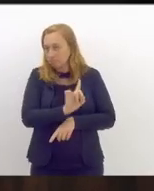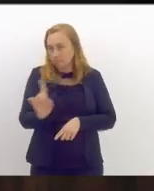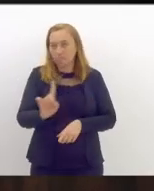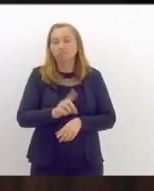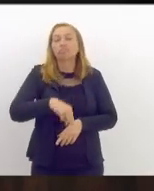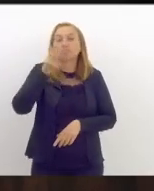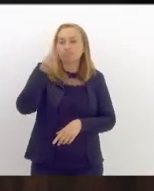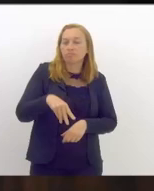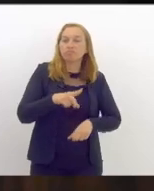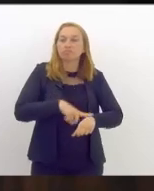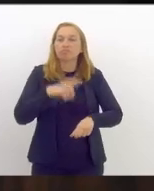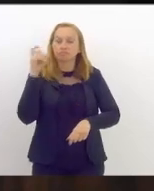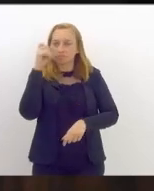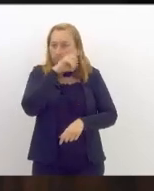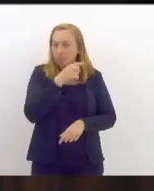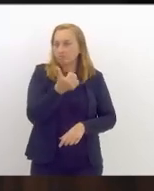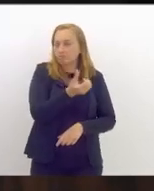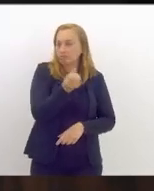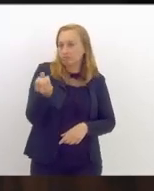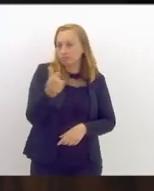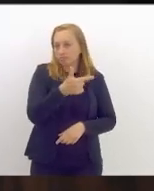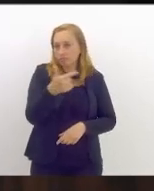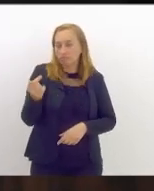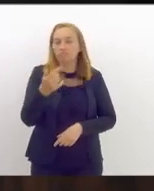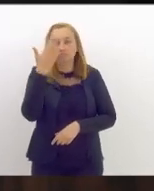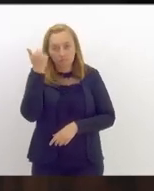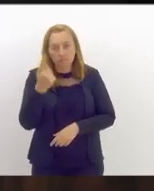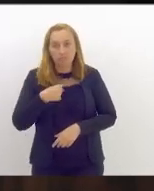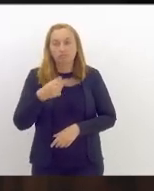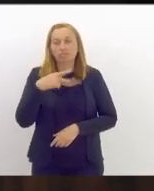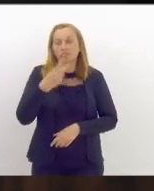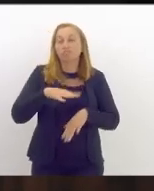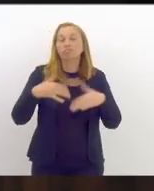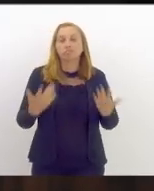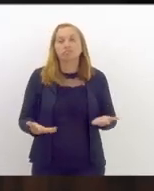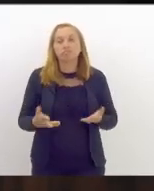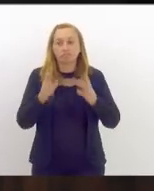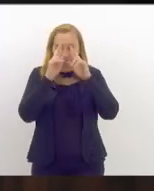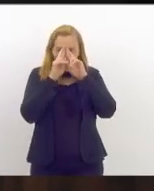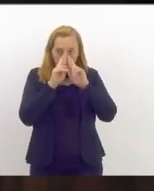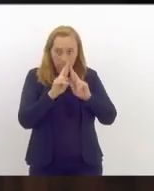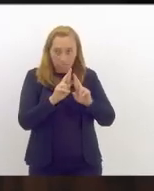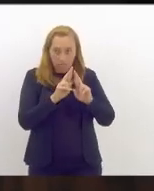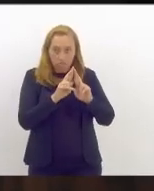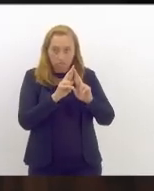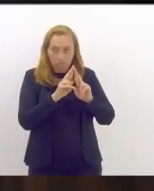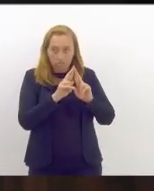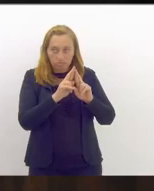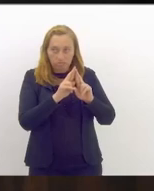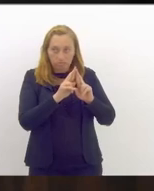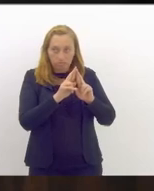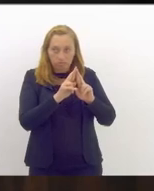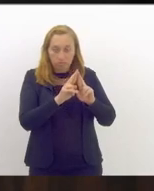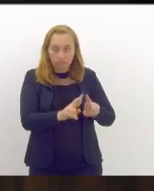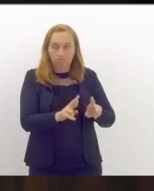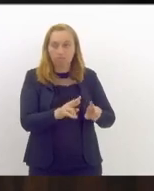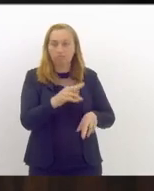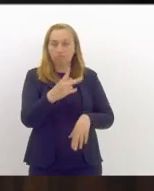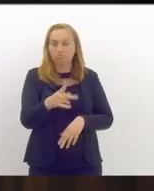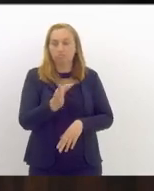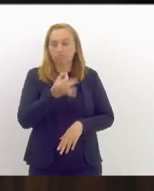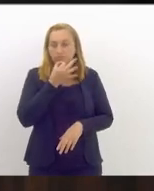nos momentos mais difíceis de 16 17 Sabe o que eu tô falando então eu respeito a posição de vossa excelência o acordo era no pdl